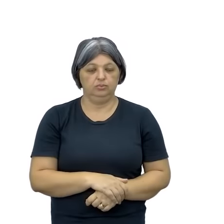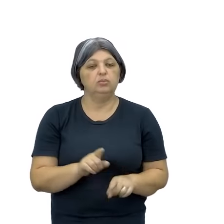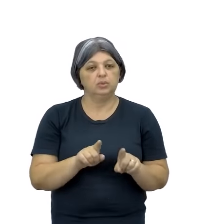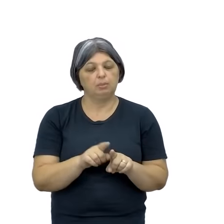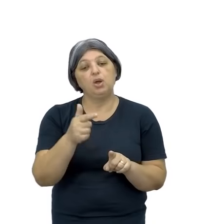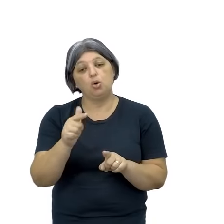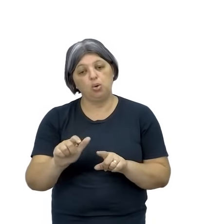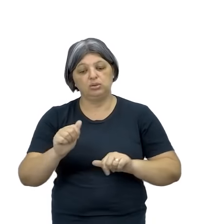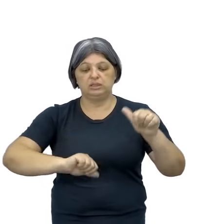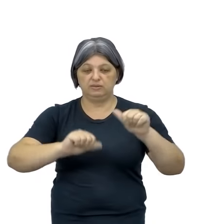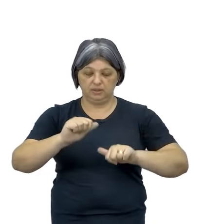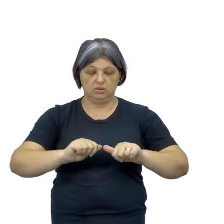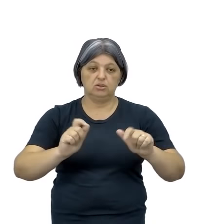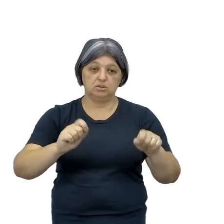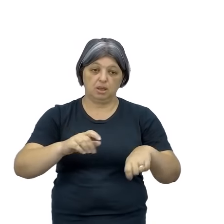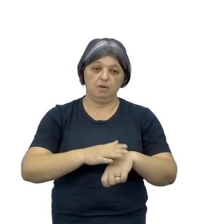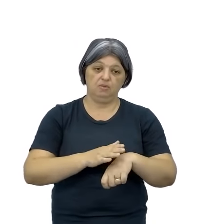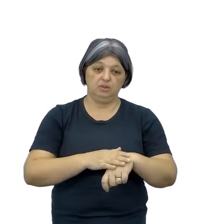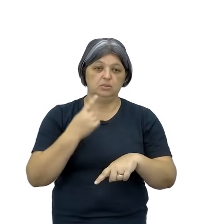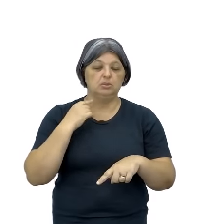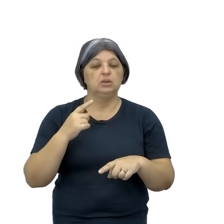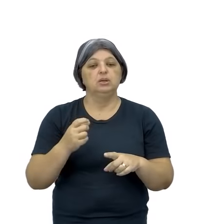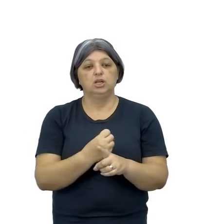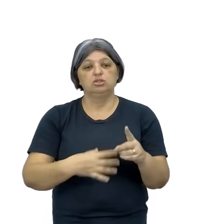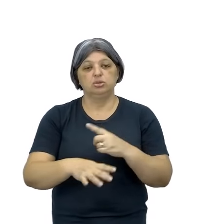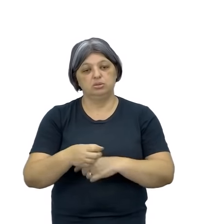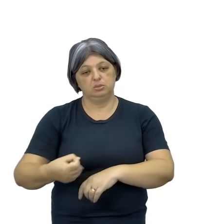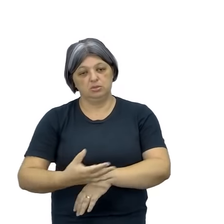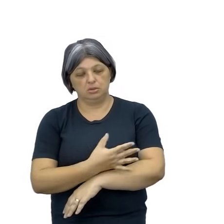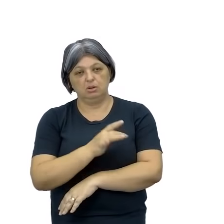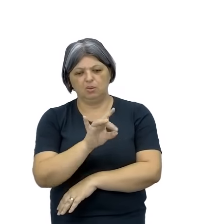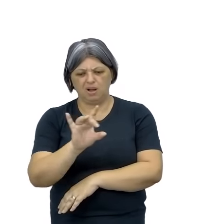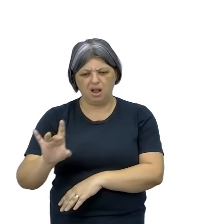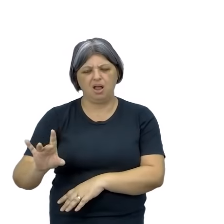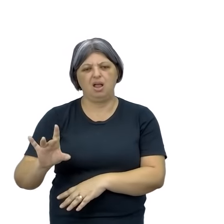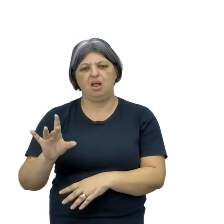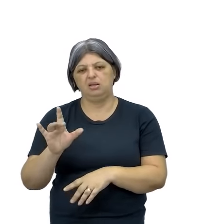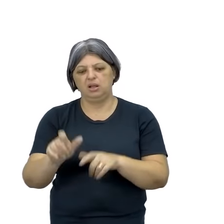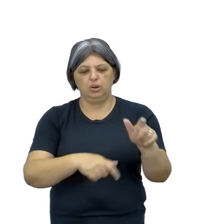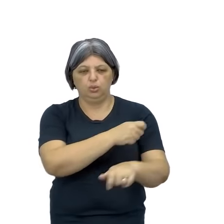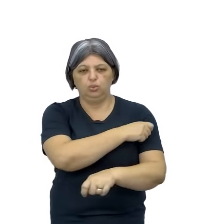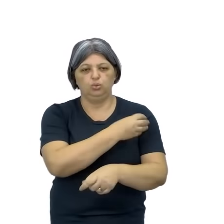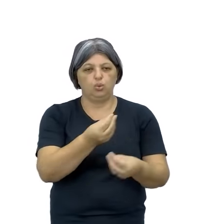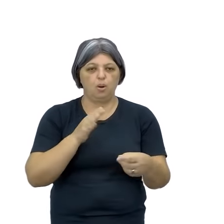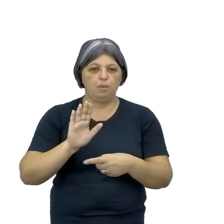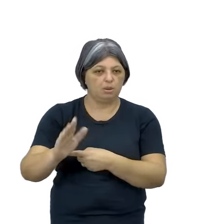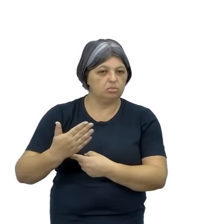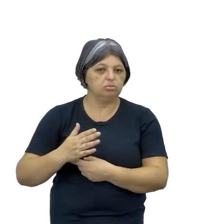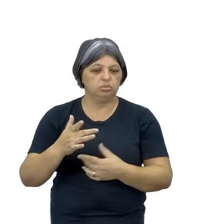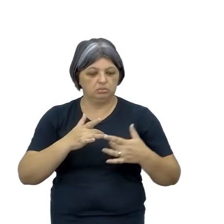que eu posso fazer também no sentido socioemocional, no quanto cada um coopera, no quanto cada um pode se disponibilizar também a